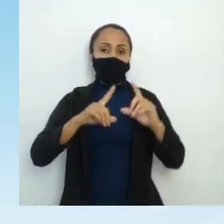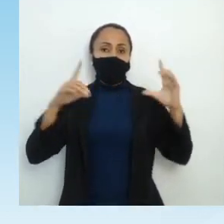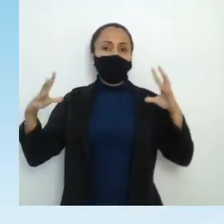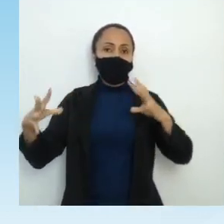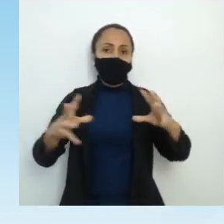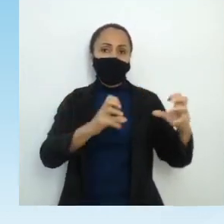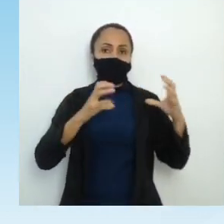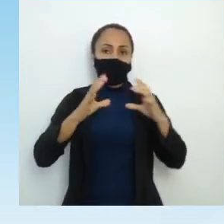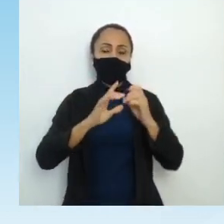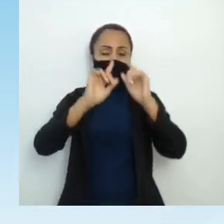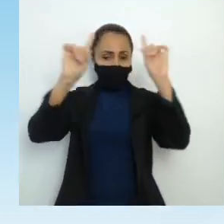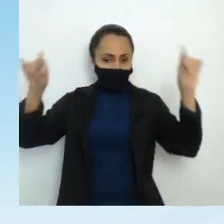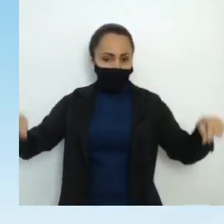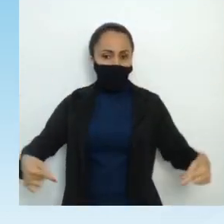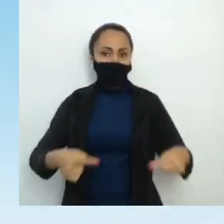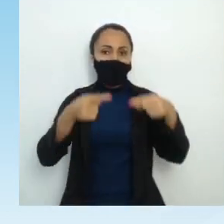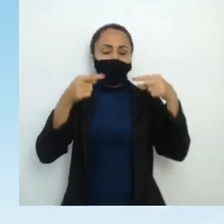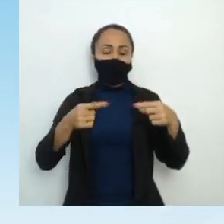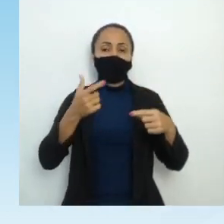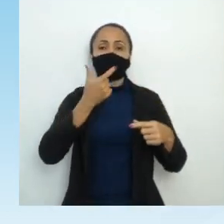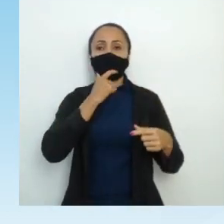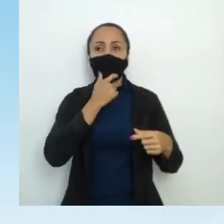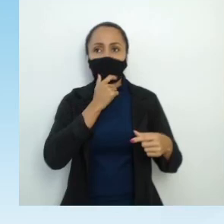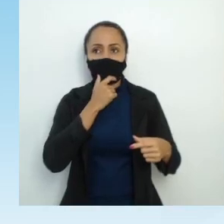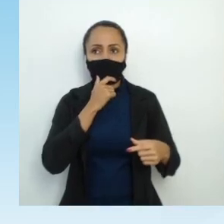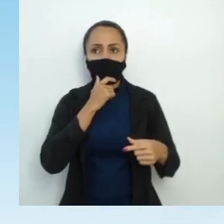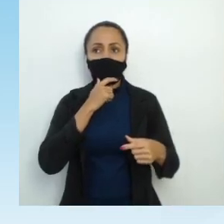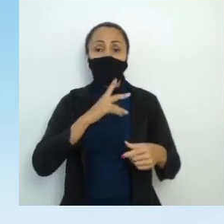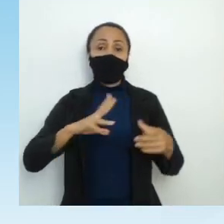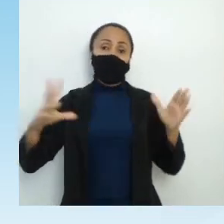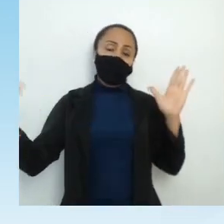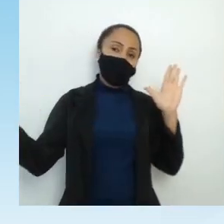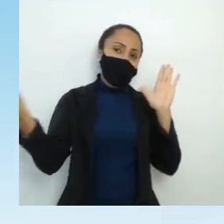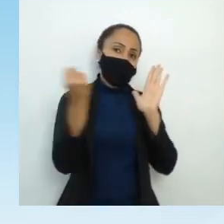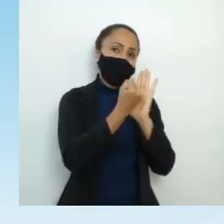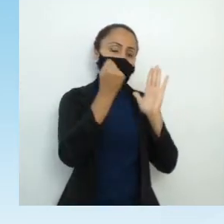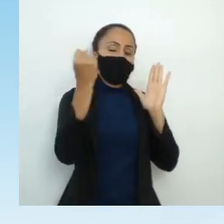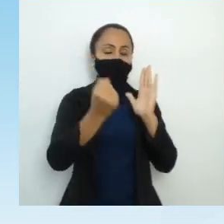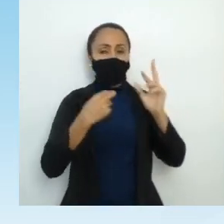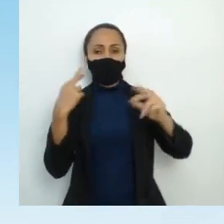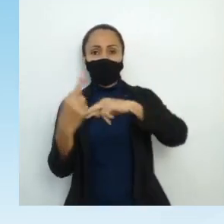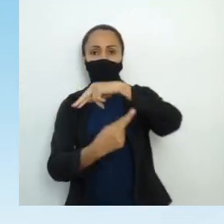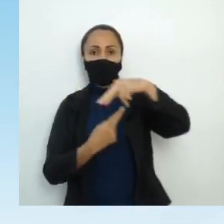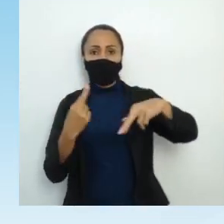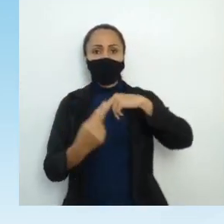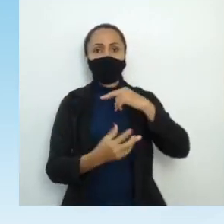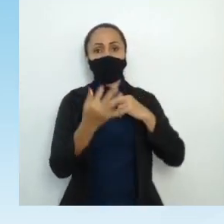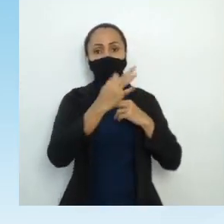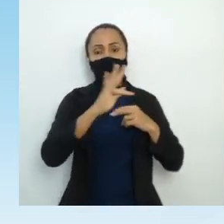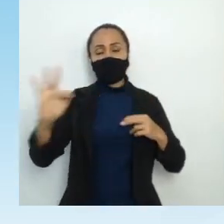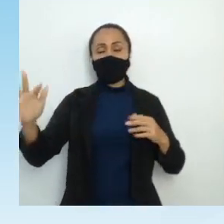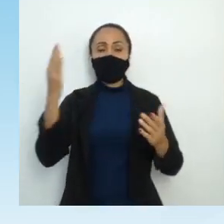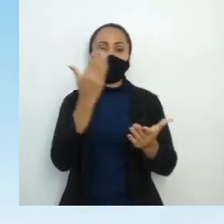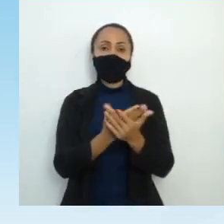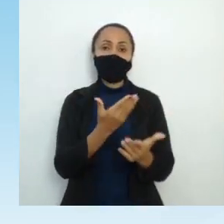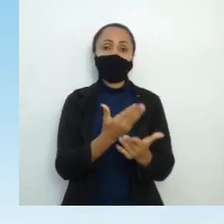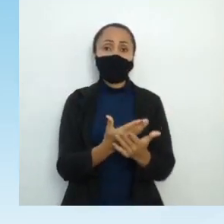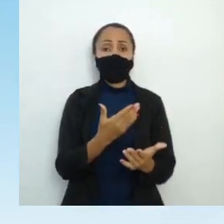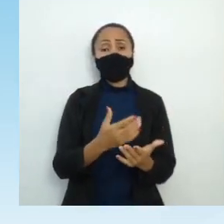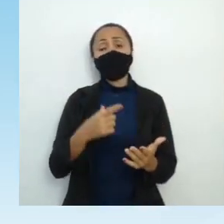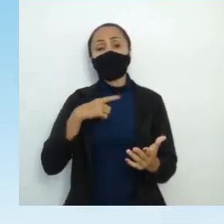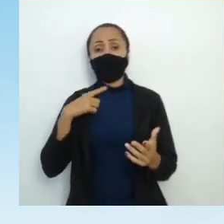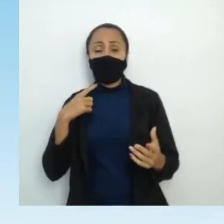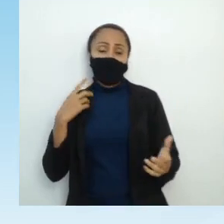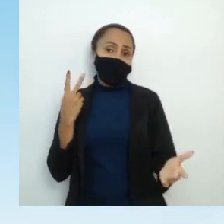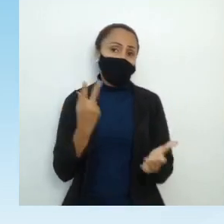para vocês, e essa é a história da França. O grande marco, a grande questão da Revolução Francesa aqui ser estudada é porque houve a burguesia